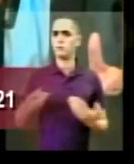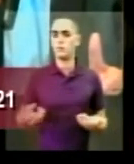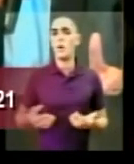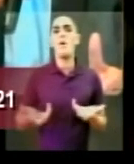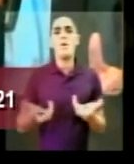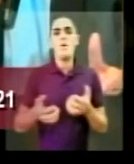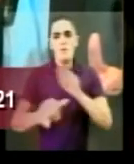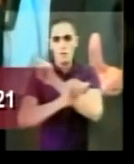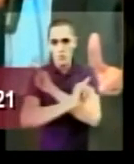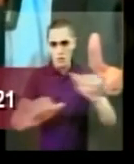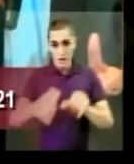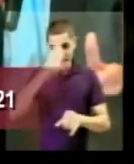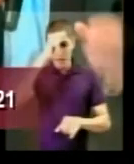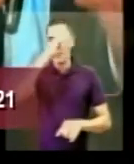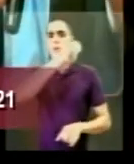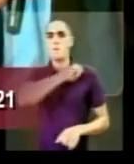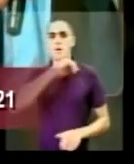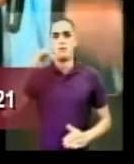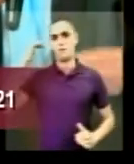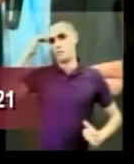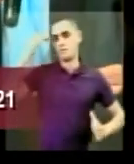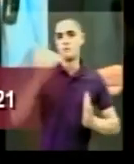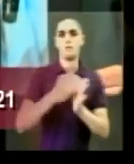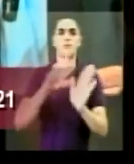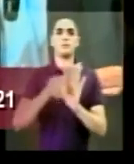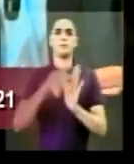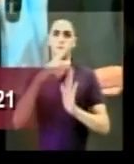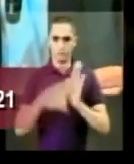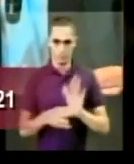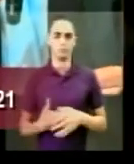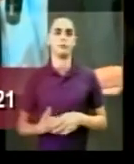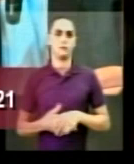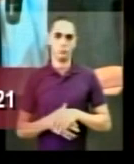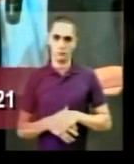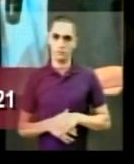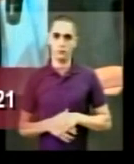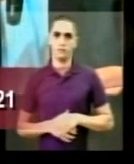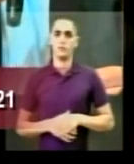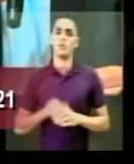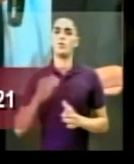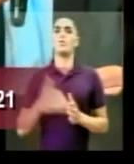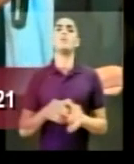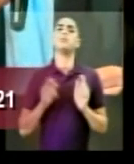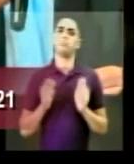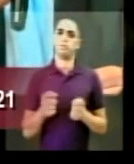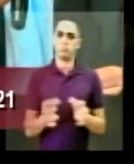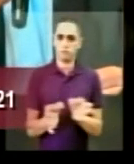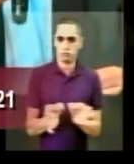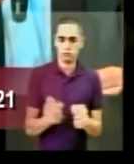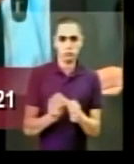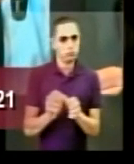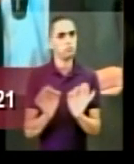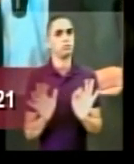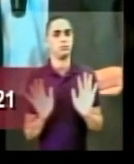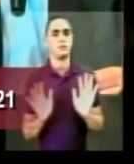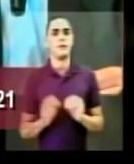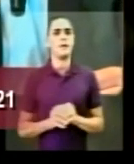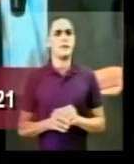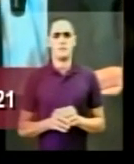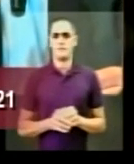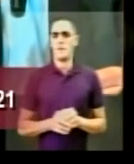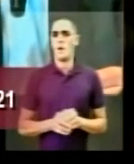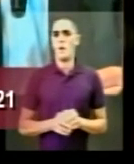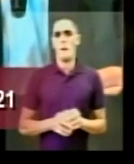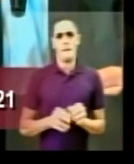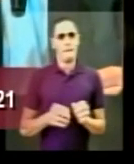Preto cumpre a lista, arrisca o que está sendo feito. Nenhuma pessoa do comitê